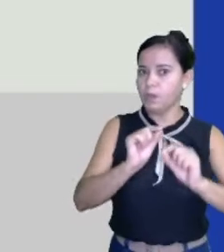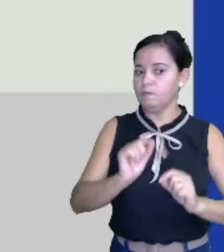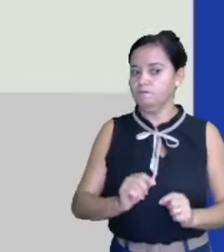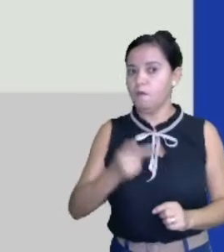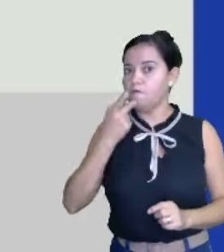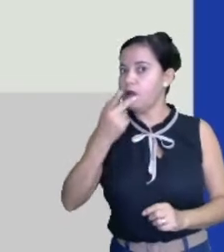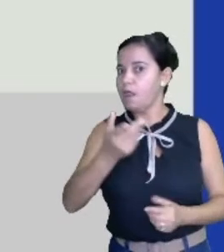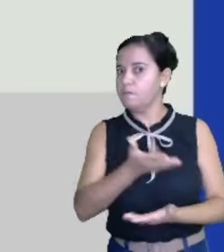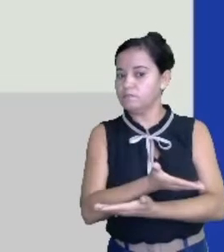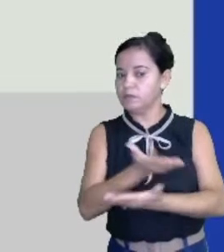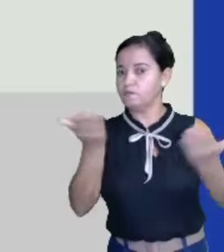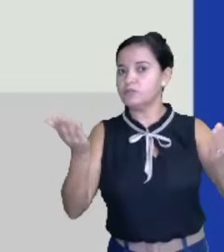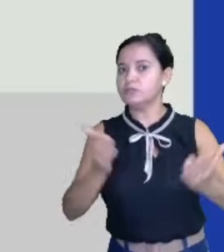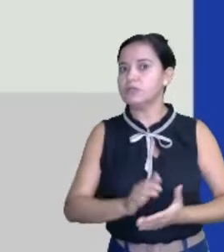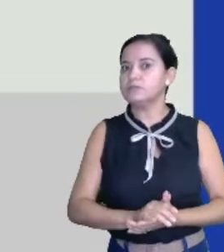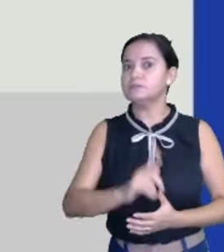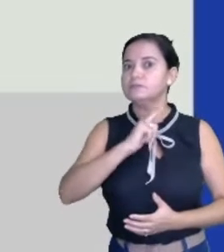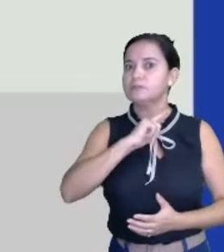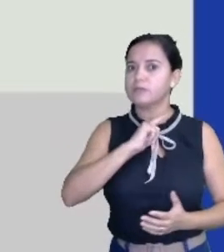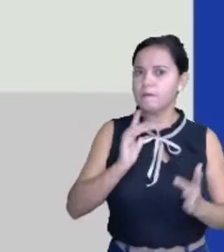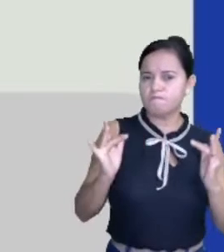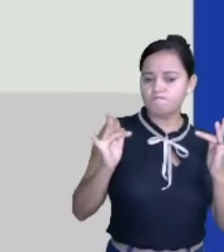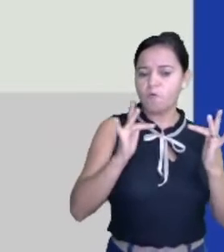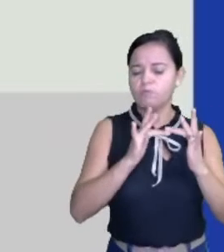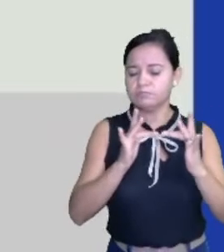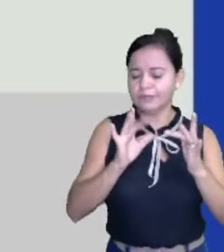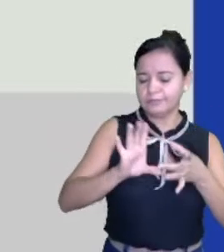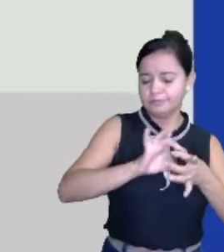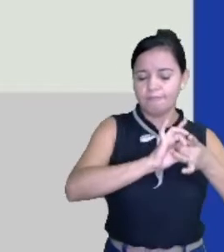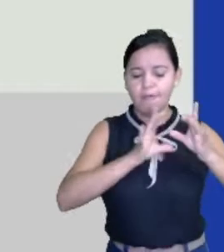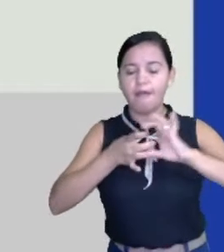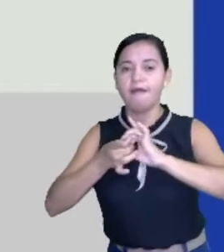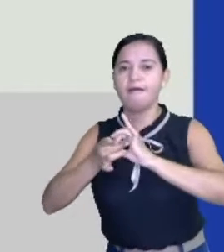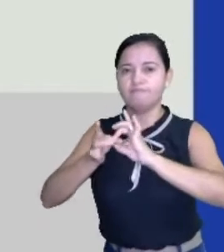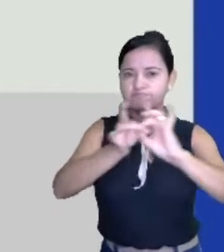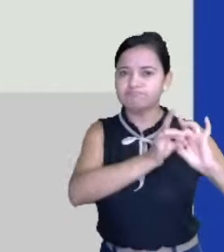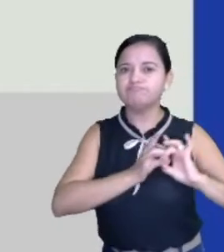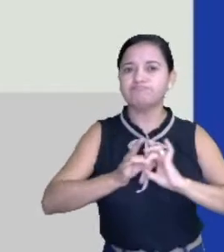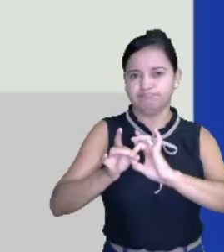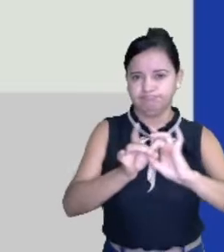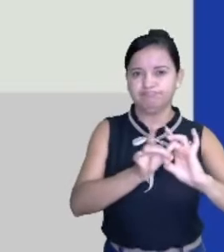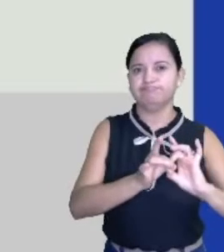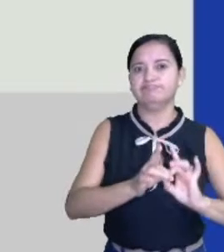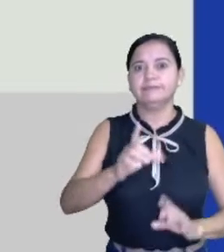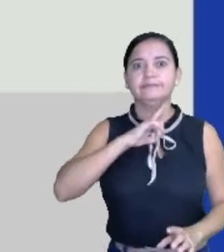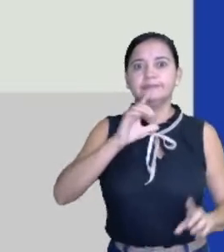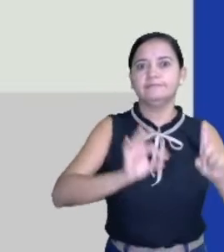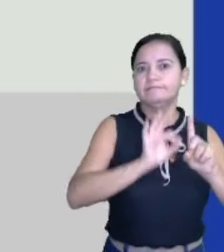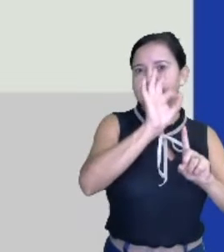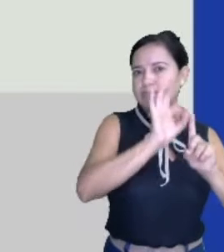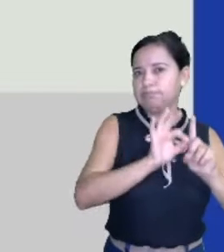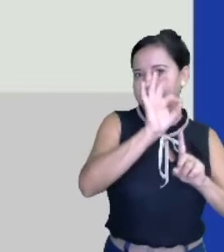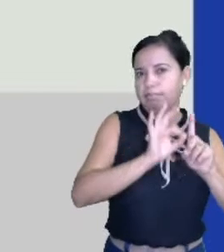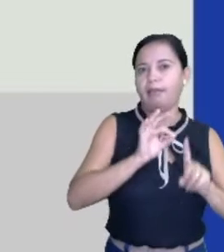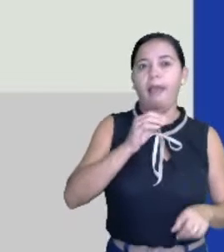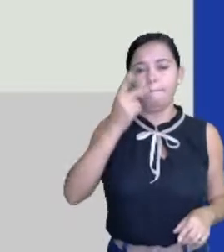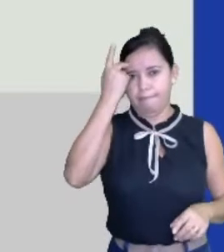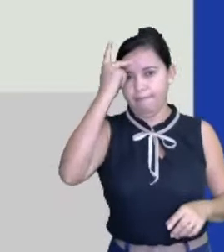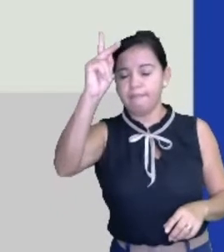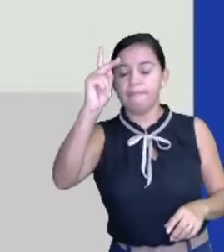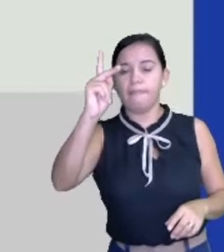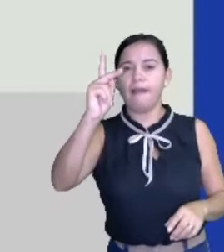para vocês, porque também ele tem uma relação íntima também como regulador térmico e também para